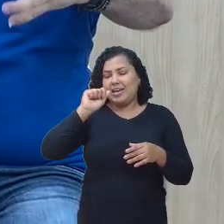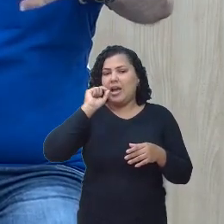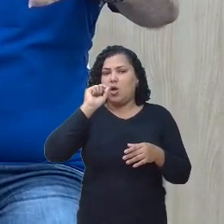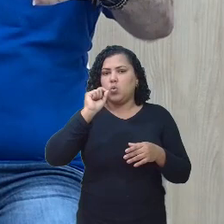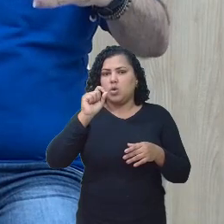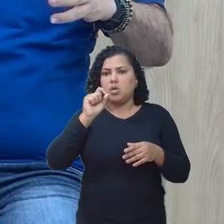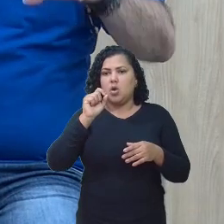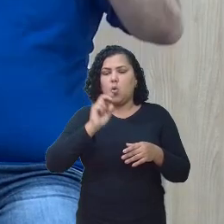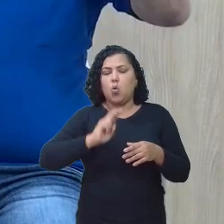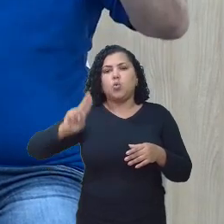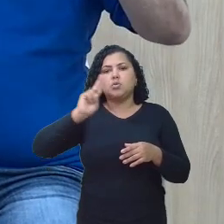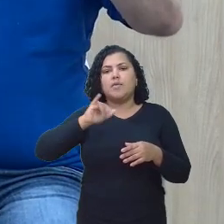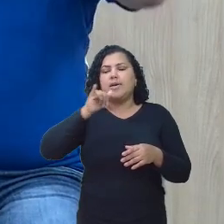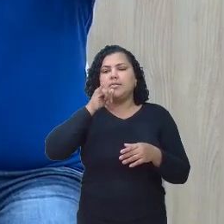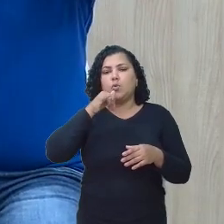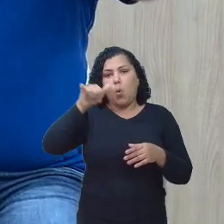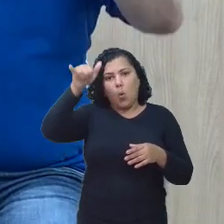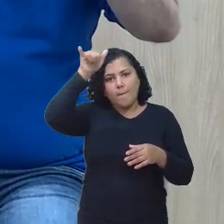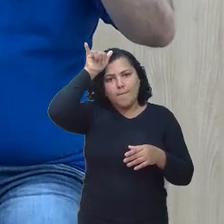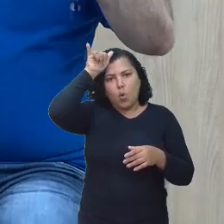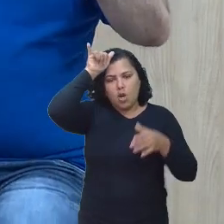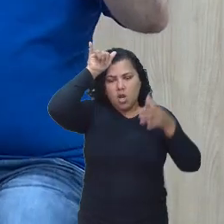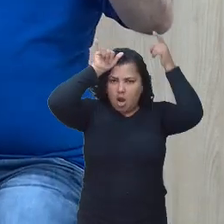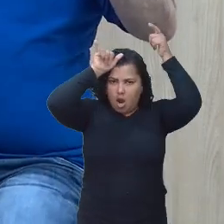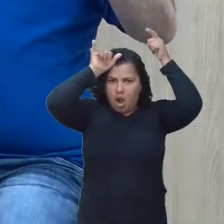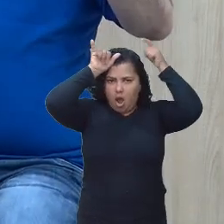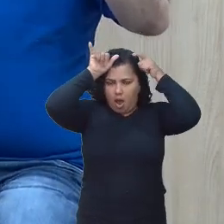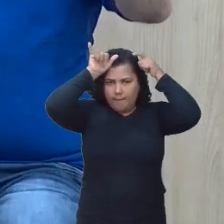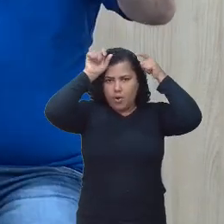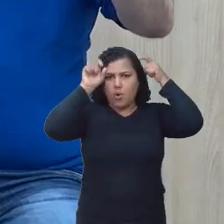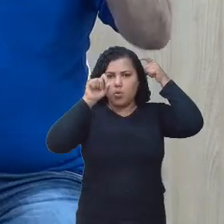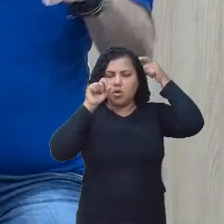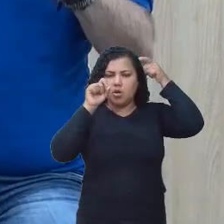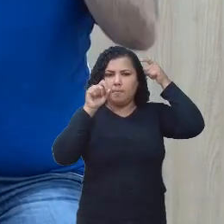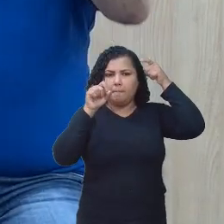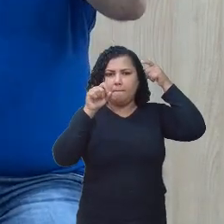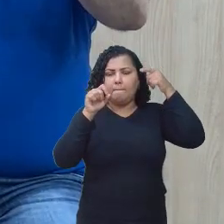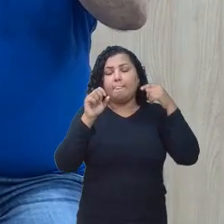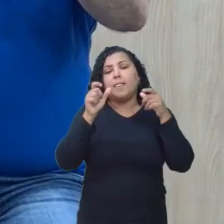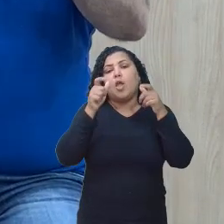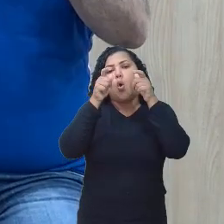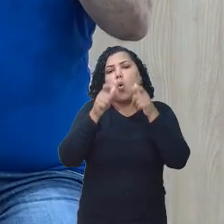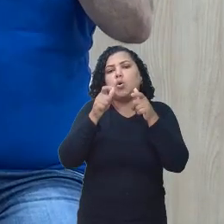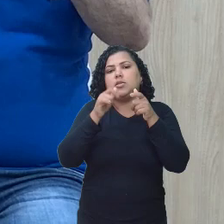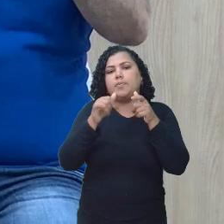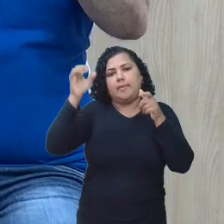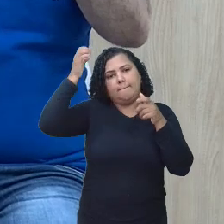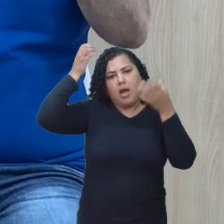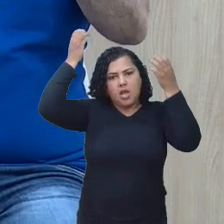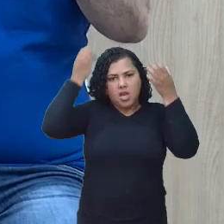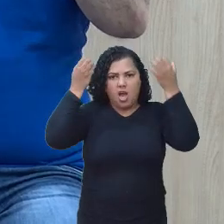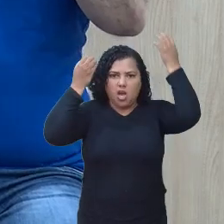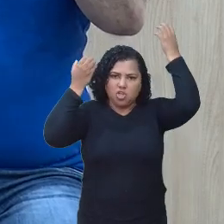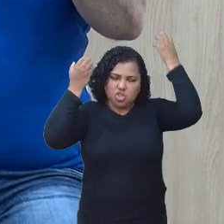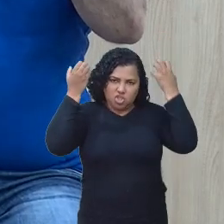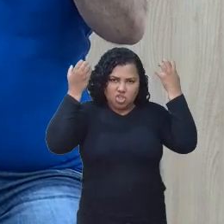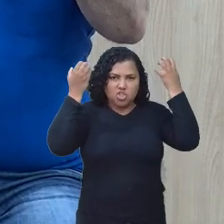a cabeça do boi para apoiar, né, os locais onde iria pegar ali os encaixes, né,